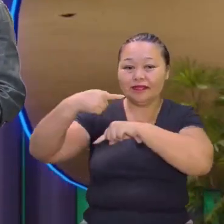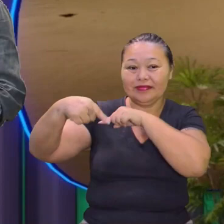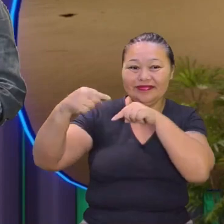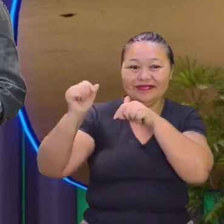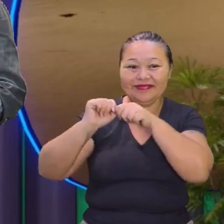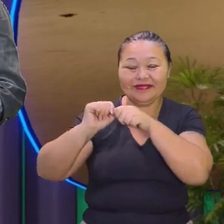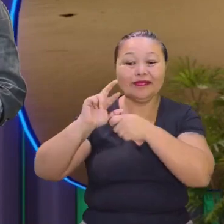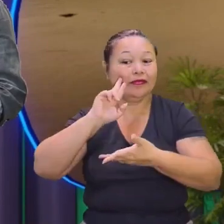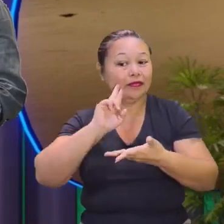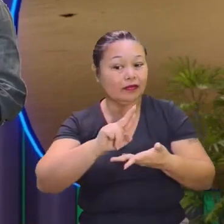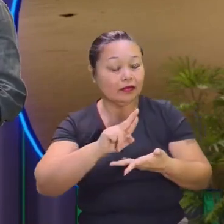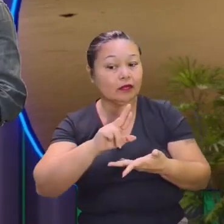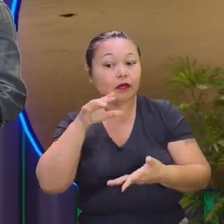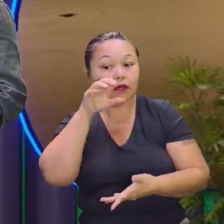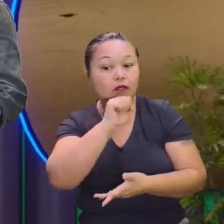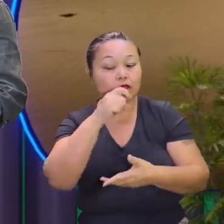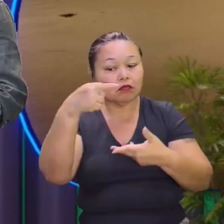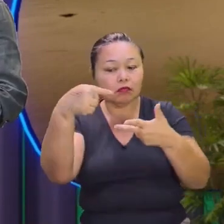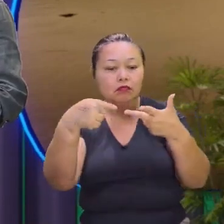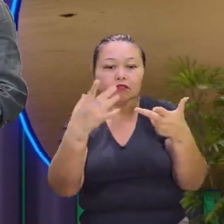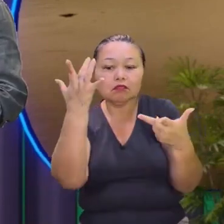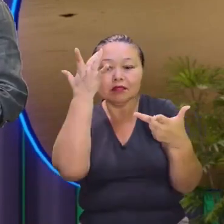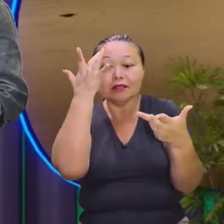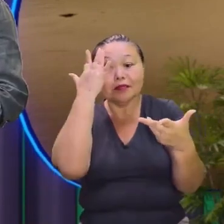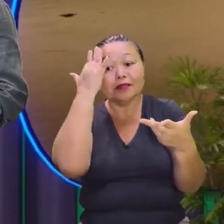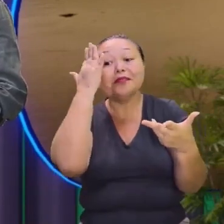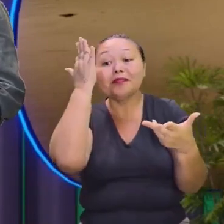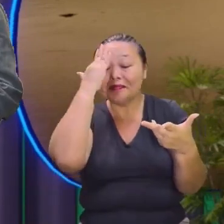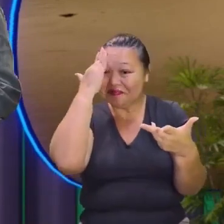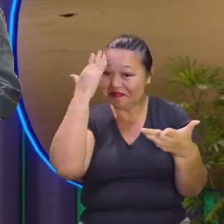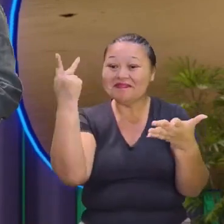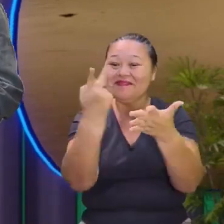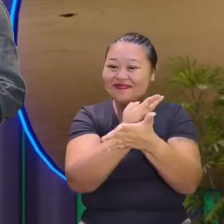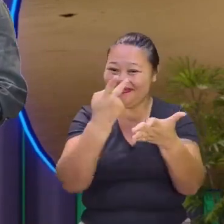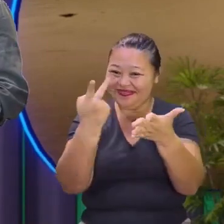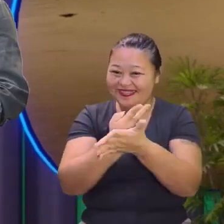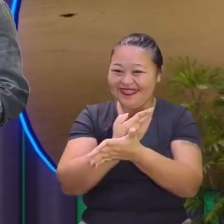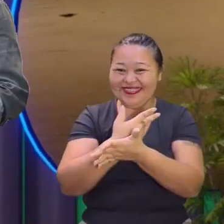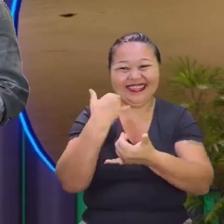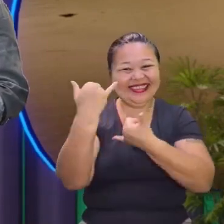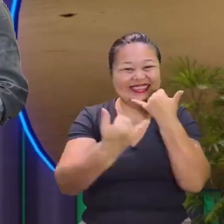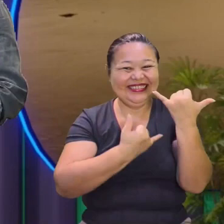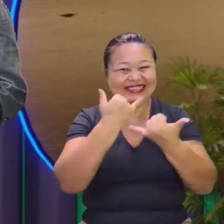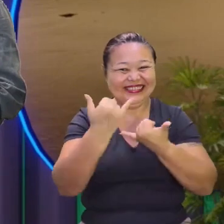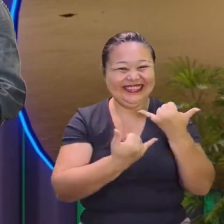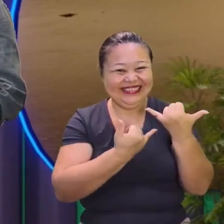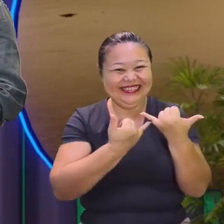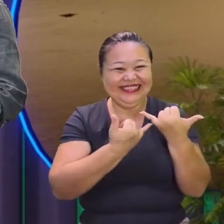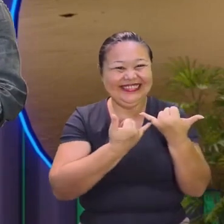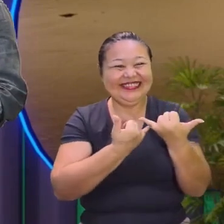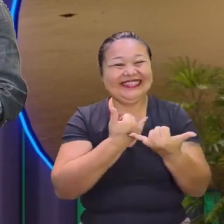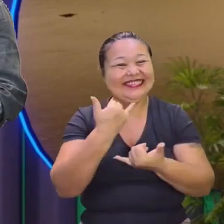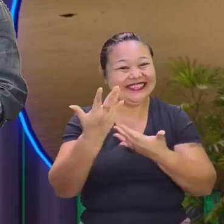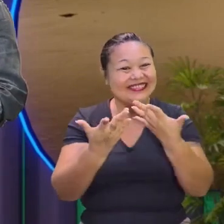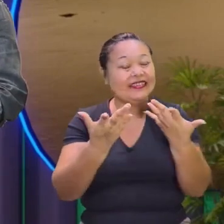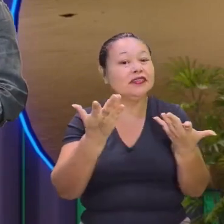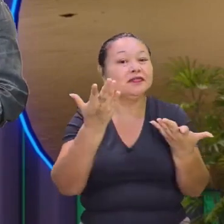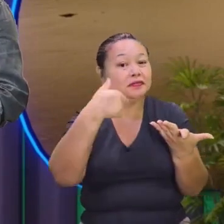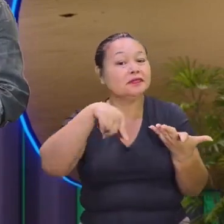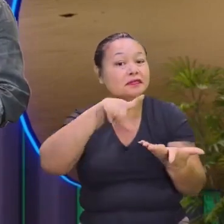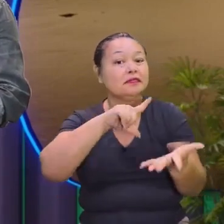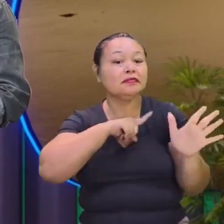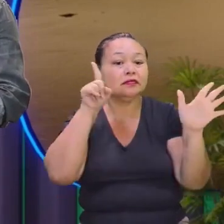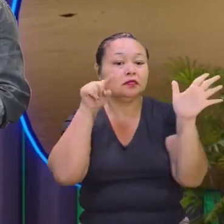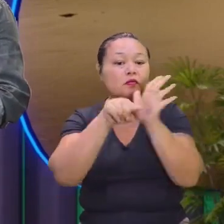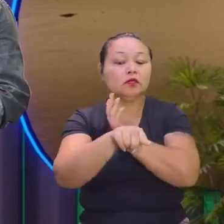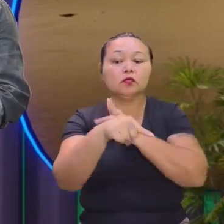antecipou aí a resposta logo, porque as outras a gente já sabia que estava errado. Brincadeira. Mas olha só, eu tenho certeza